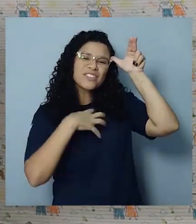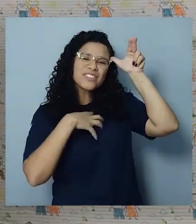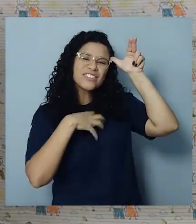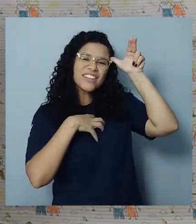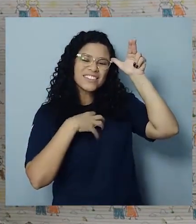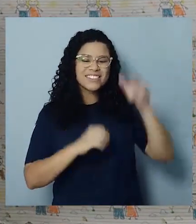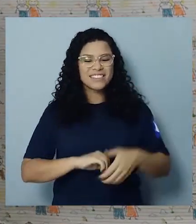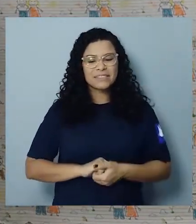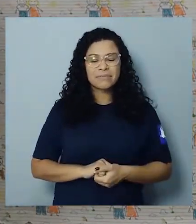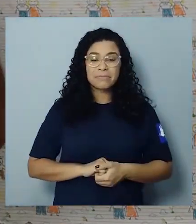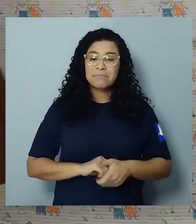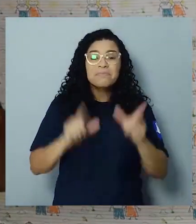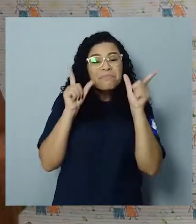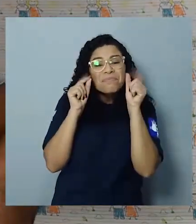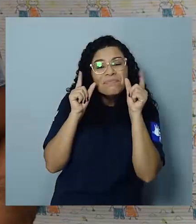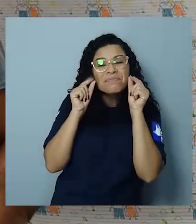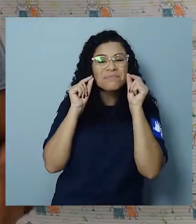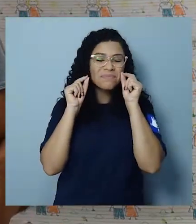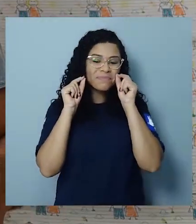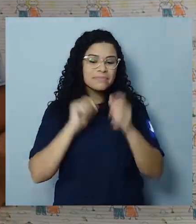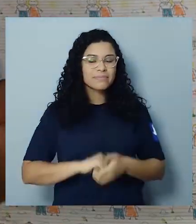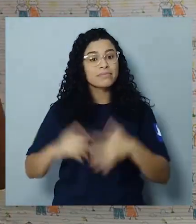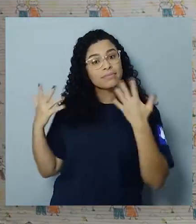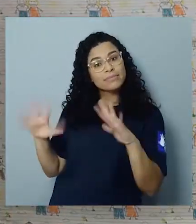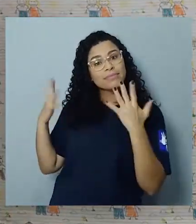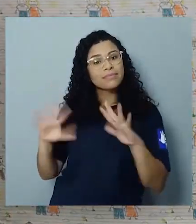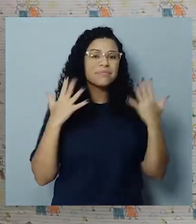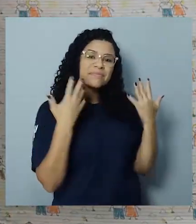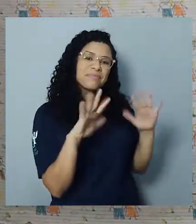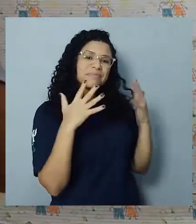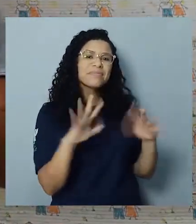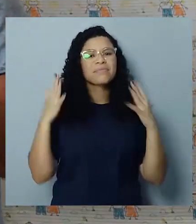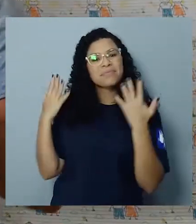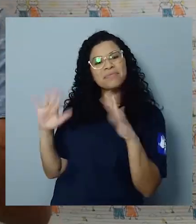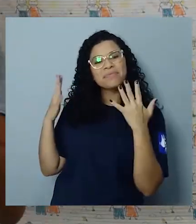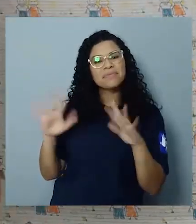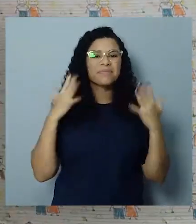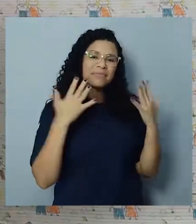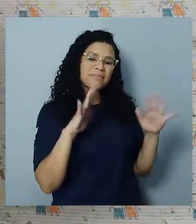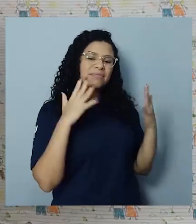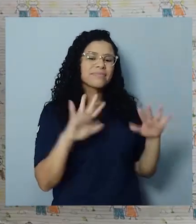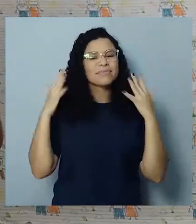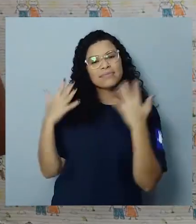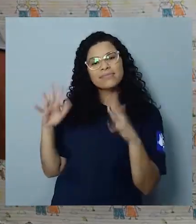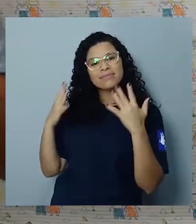estar Será que explodiu na Avenida